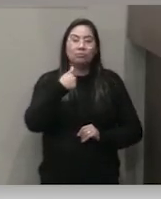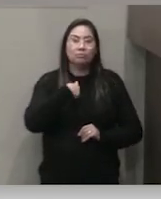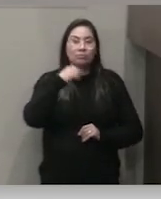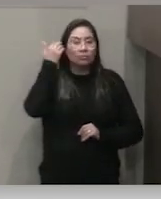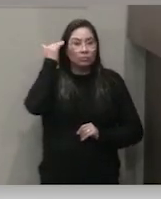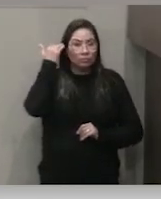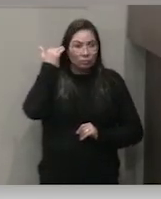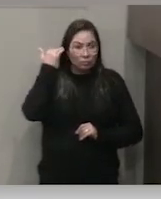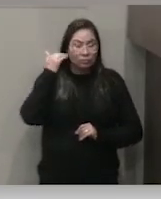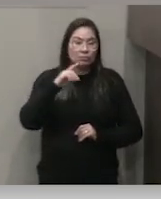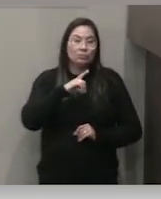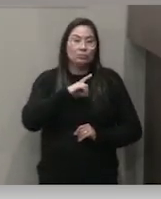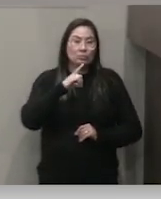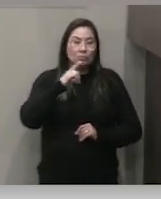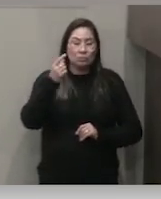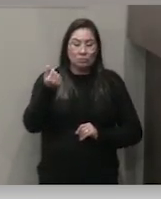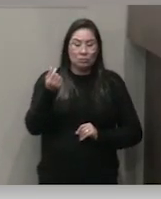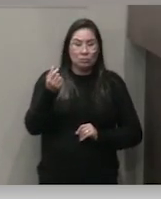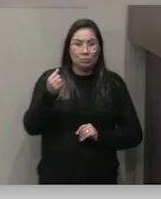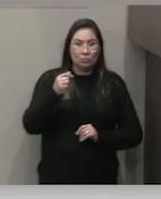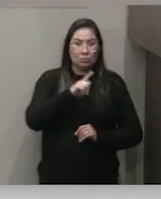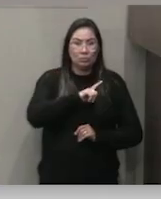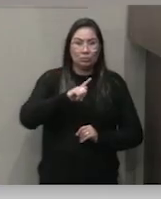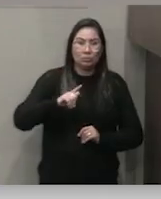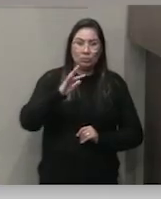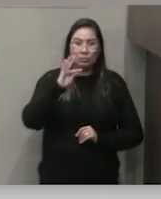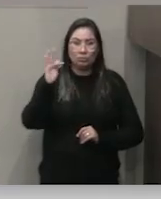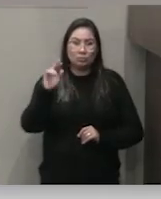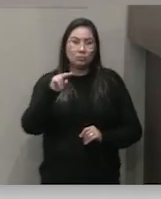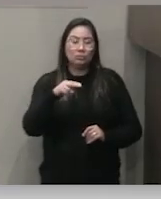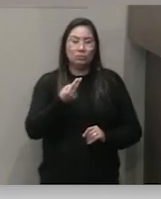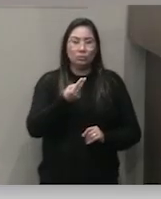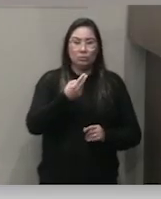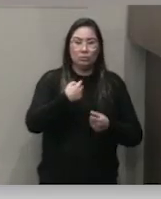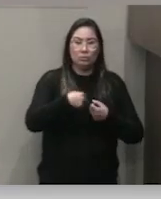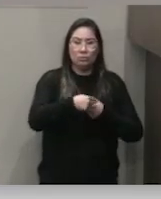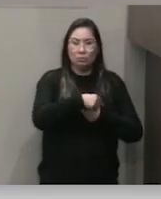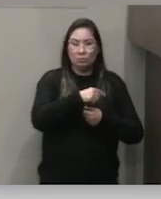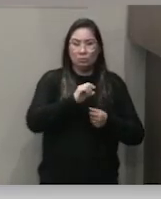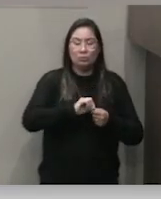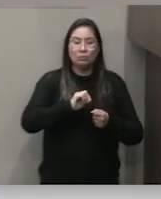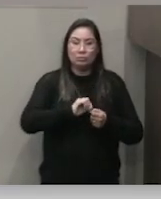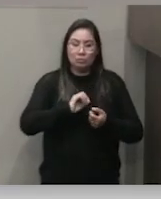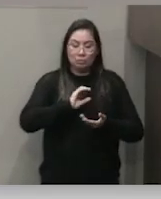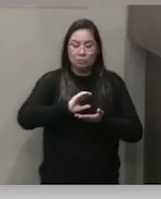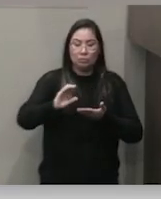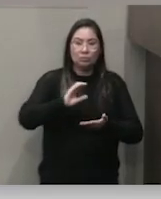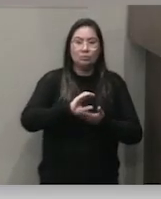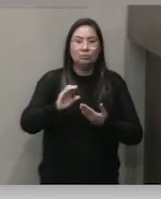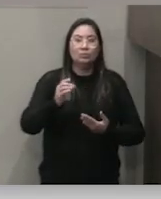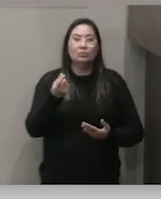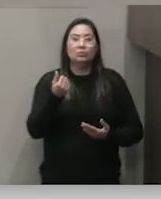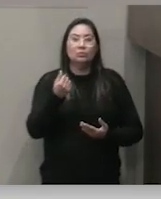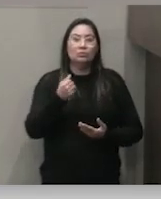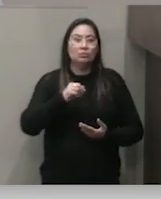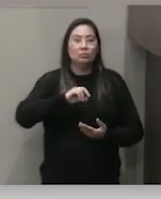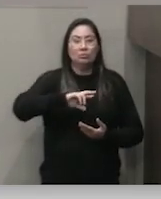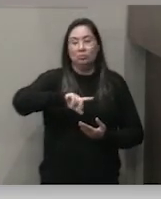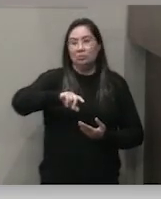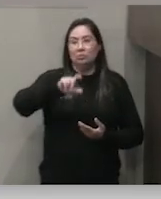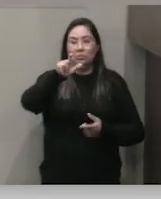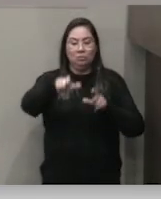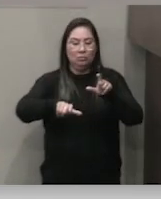que quando vem recursos do governo federal ou quando o município faz algum tipo de investimento, o dinheiro não é de fulano e nem